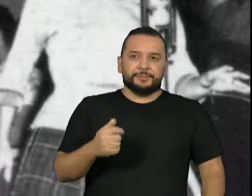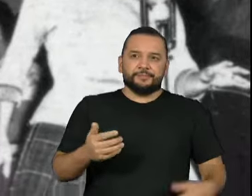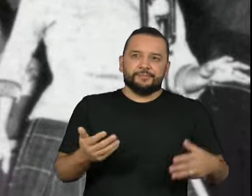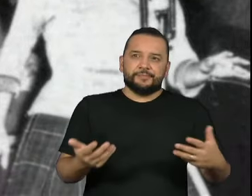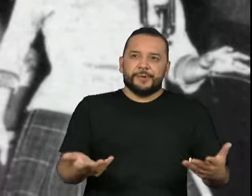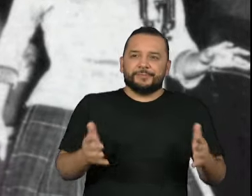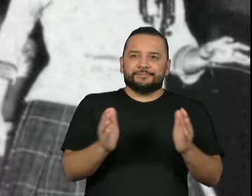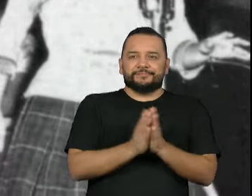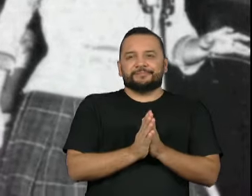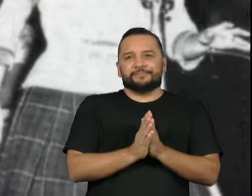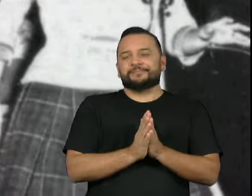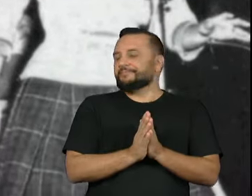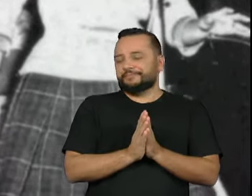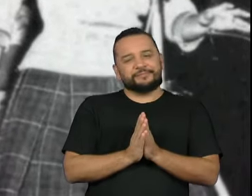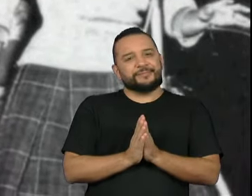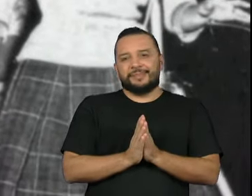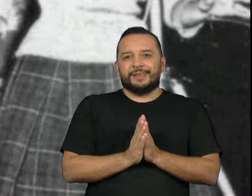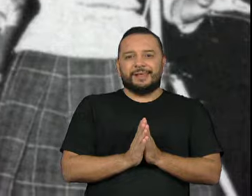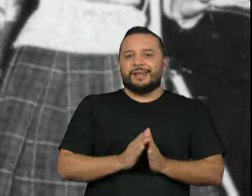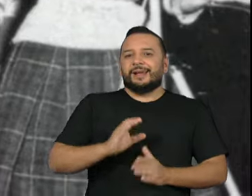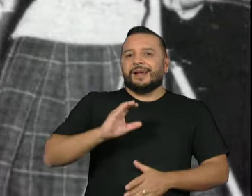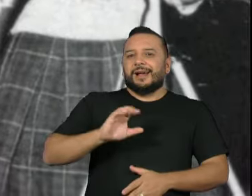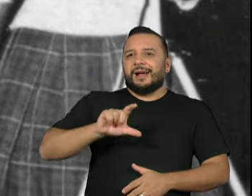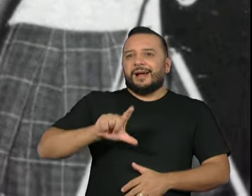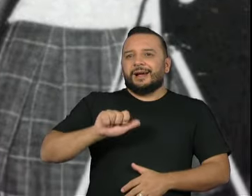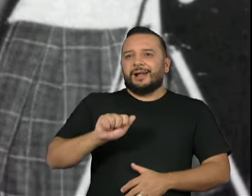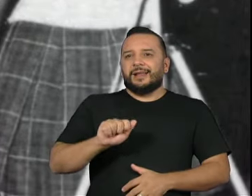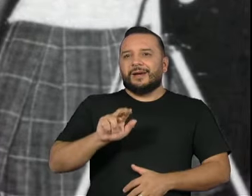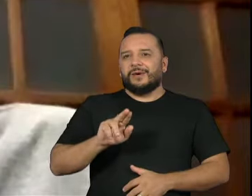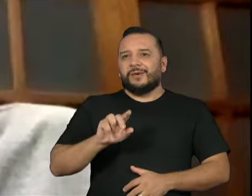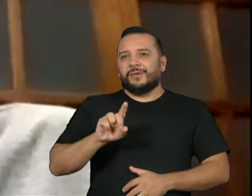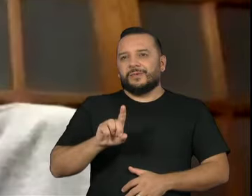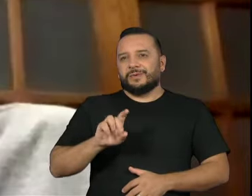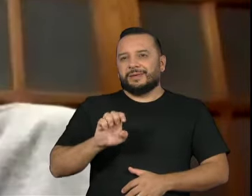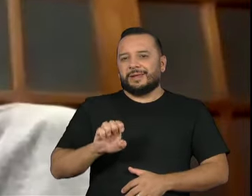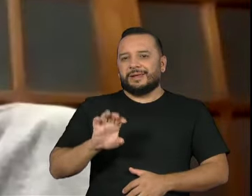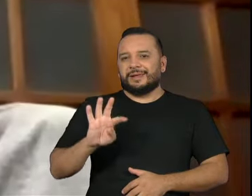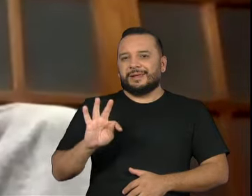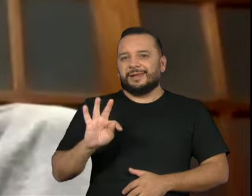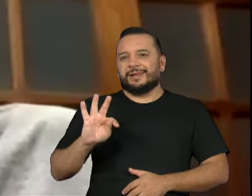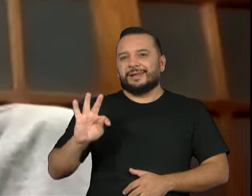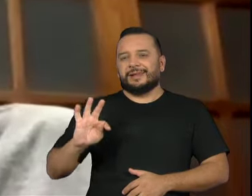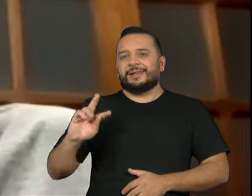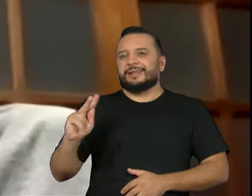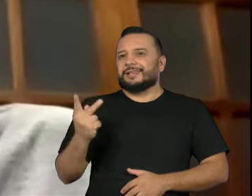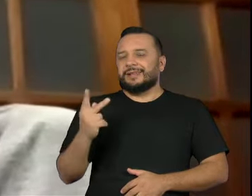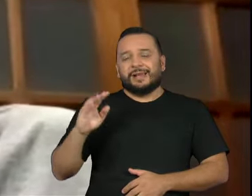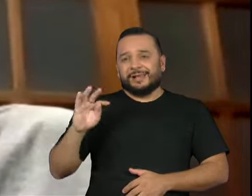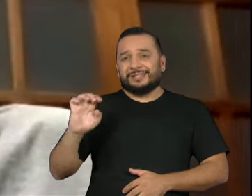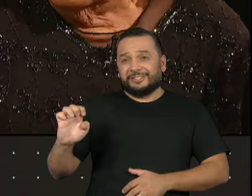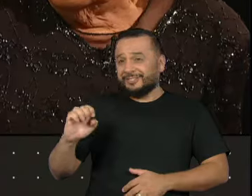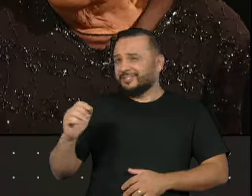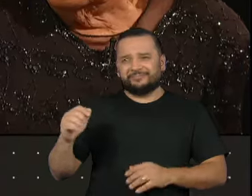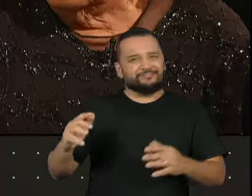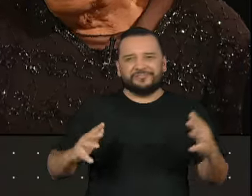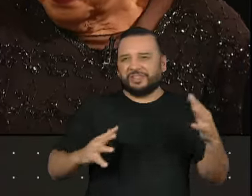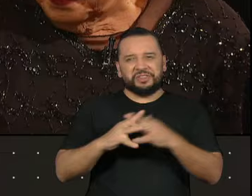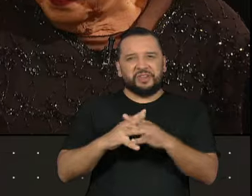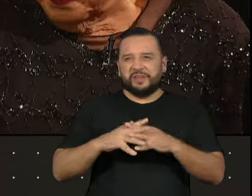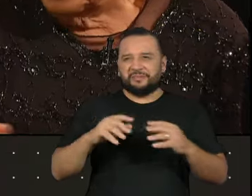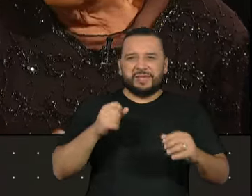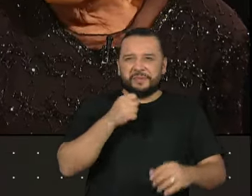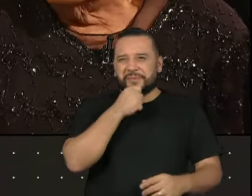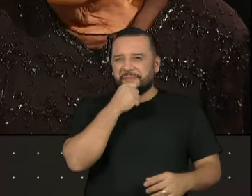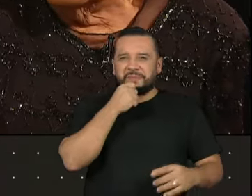a Claudete arrasou. A Claudete era assim a cantora da Bossa Nova da gente, a profissional da Bossa Nova.